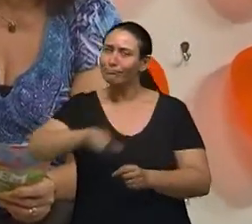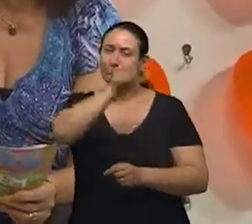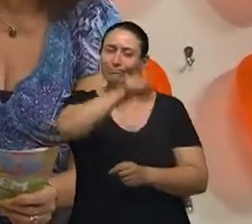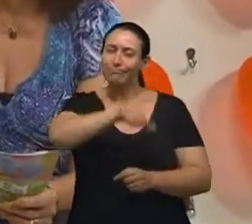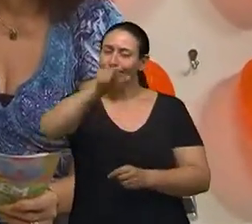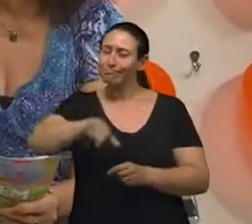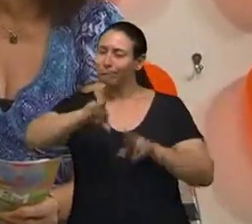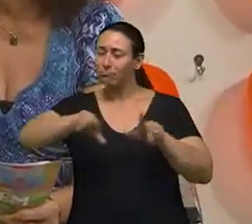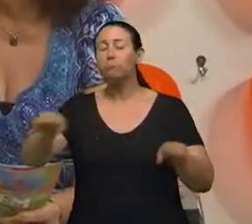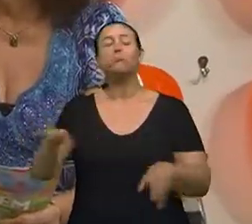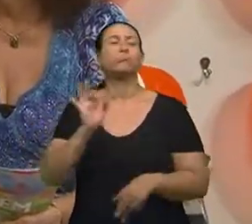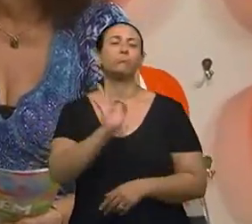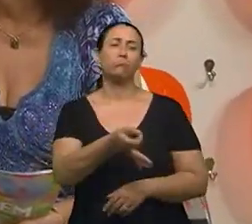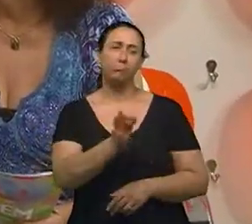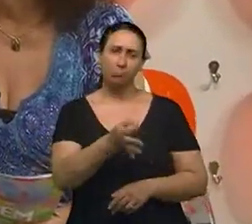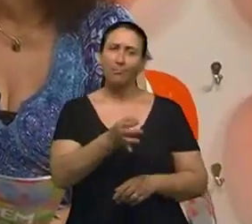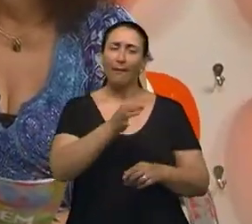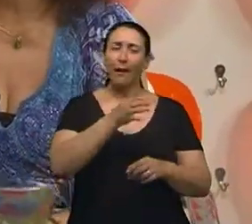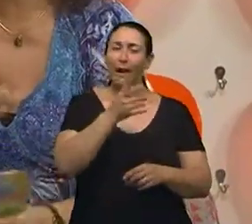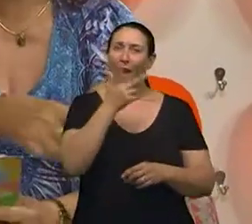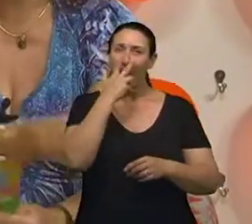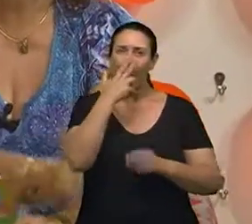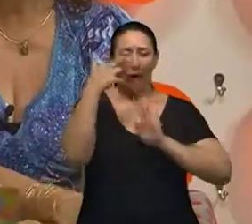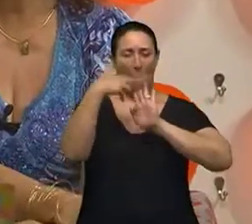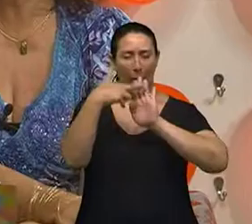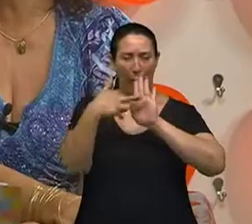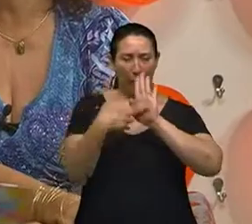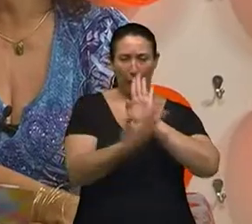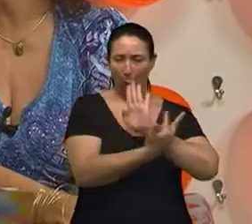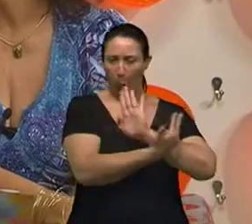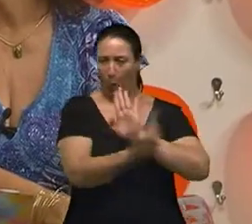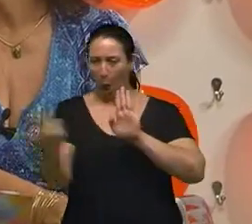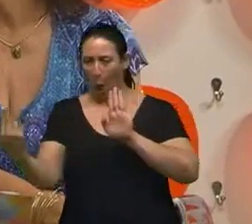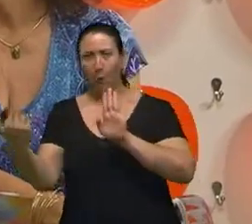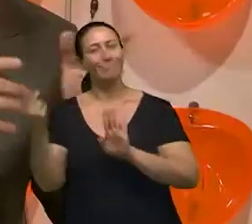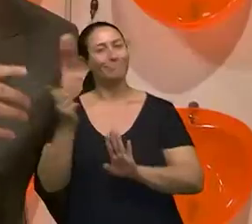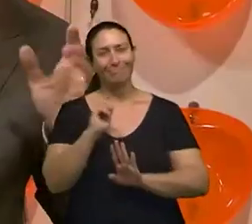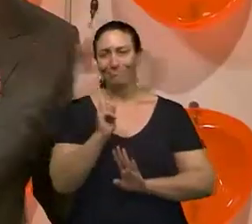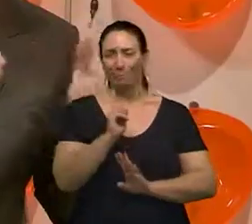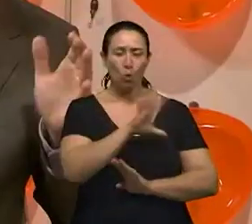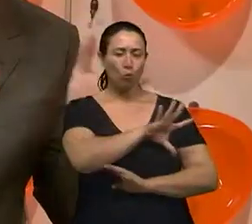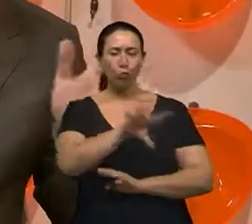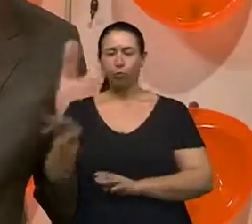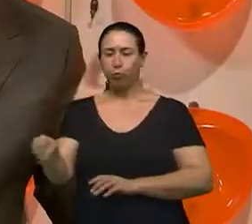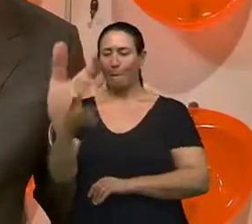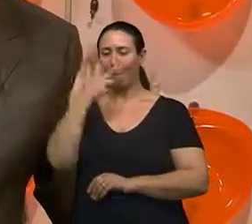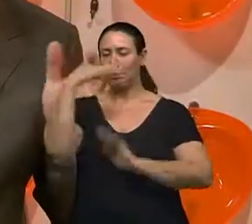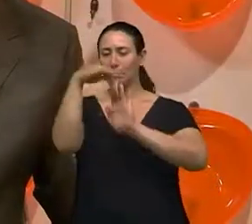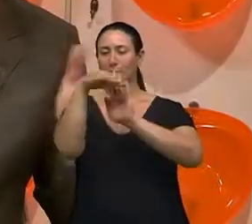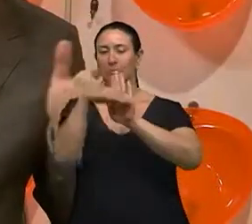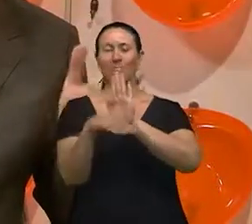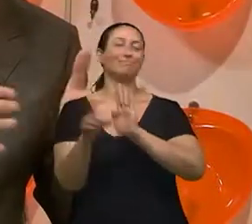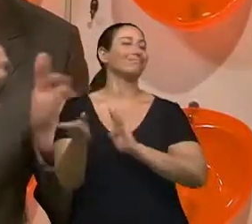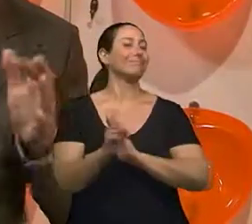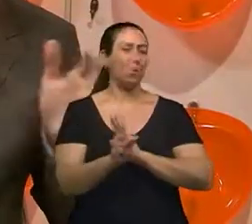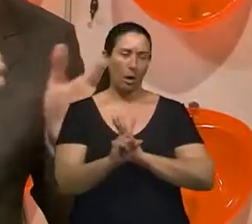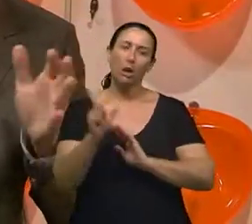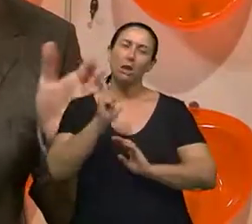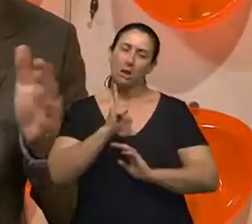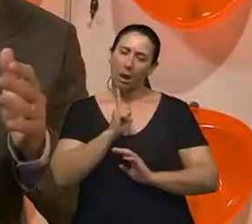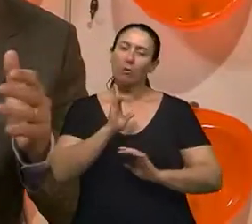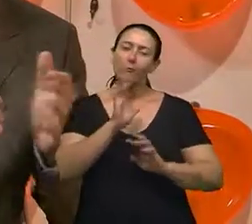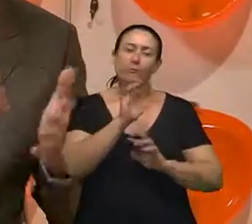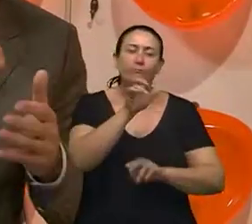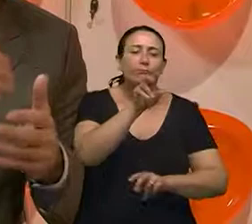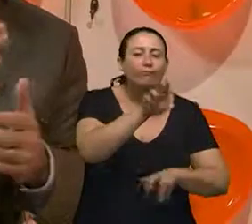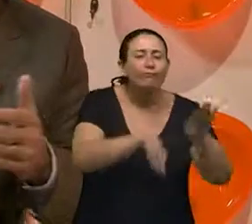Não existe uma regra que seja para todos. Você tem que analisar caso a caso, porque existem essas idiosincrasias individuais que você tem